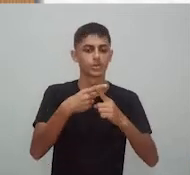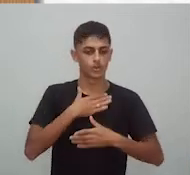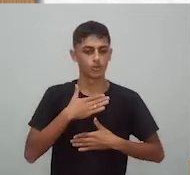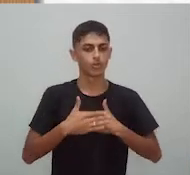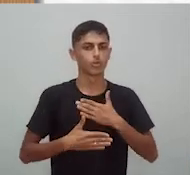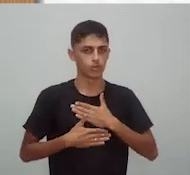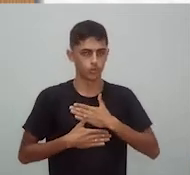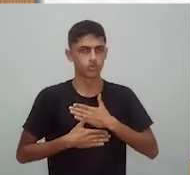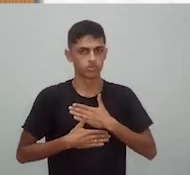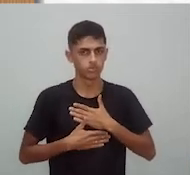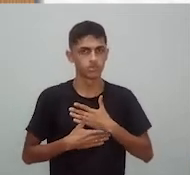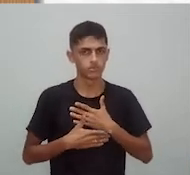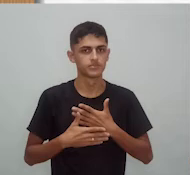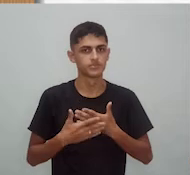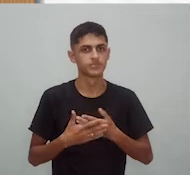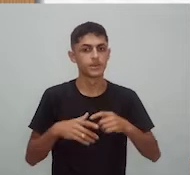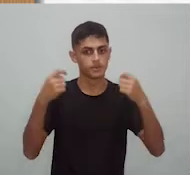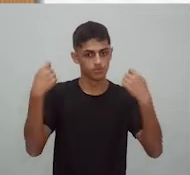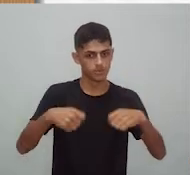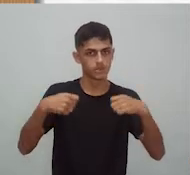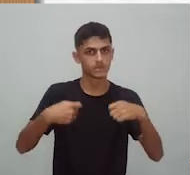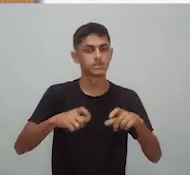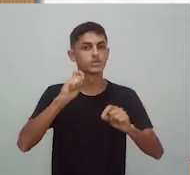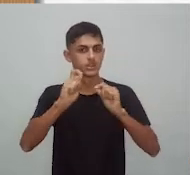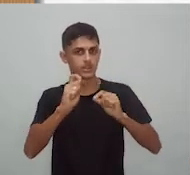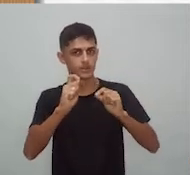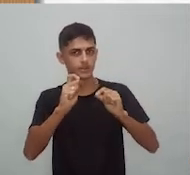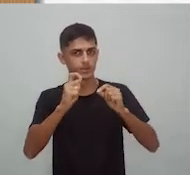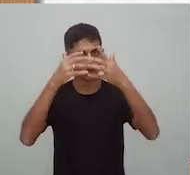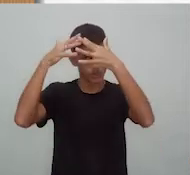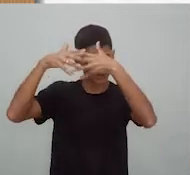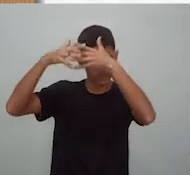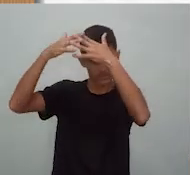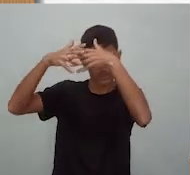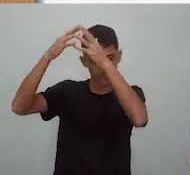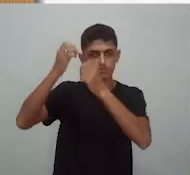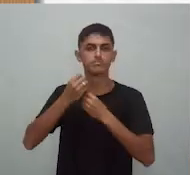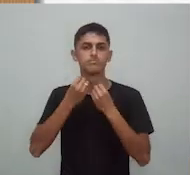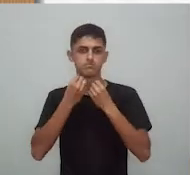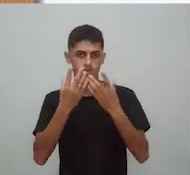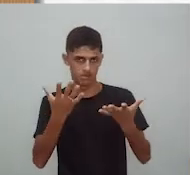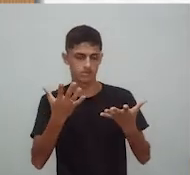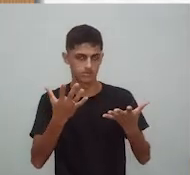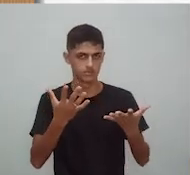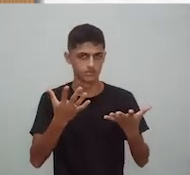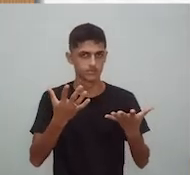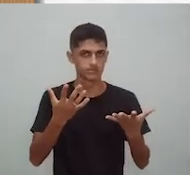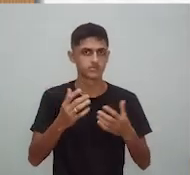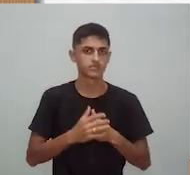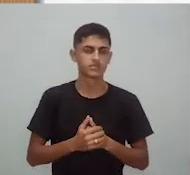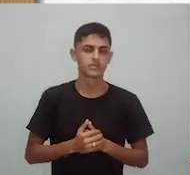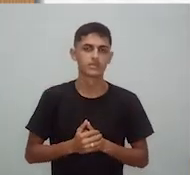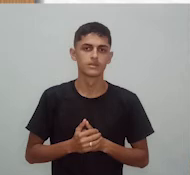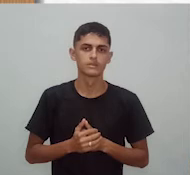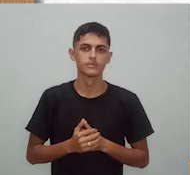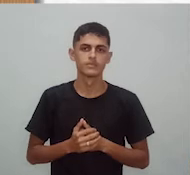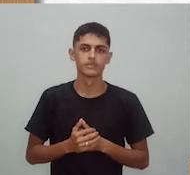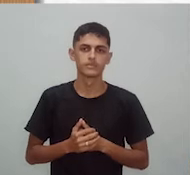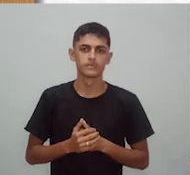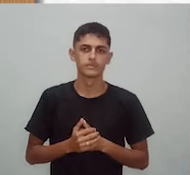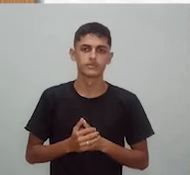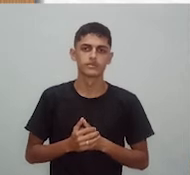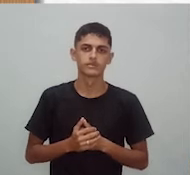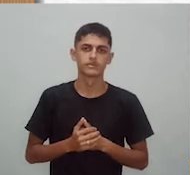então a pessoa tem funções cerebrais ativas. Então, isso é um momento de estresse e o de relaxamento é a dilatação da